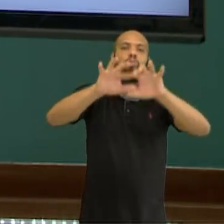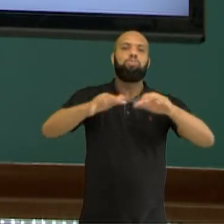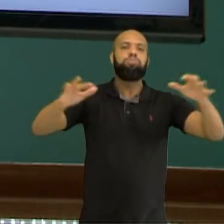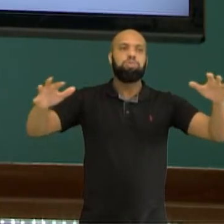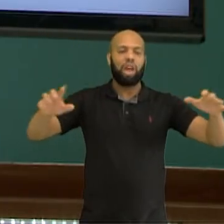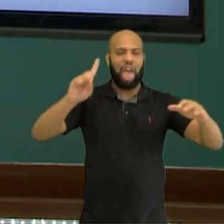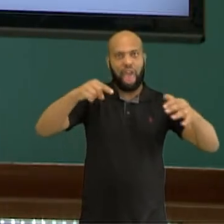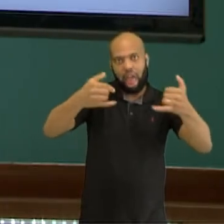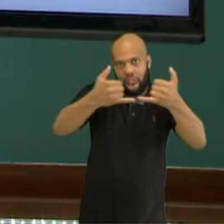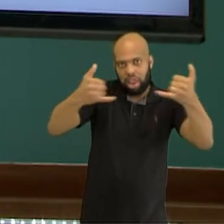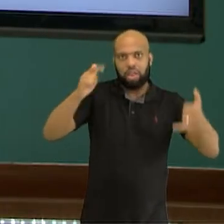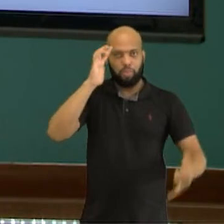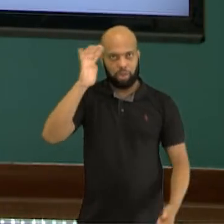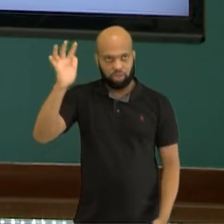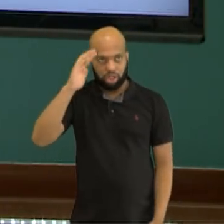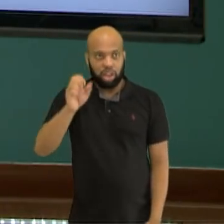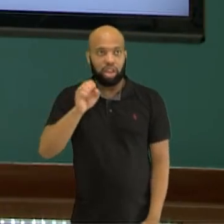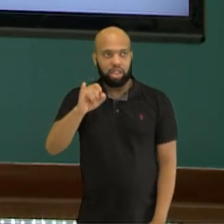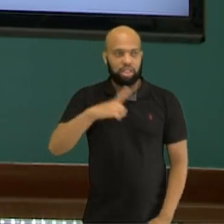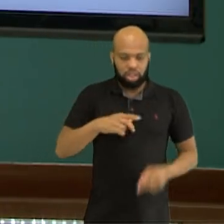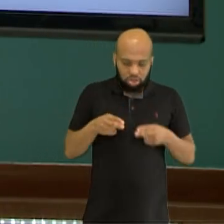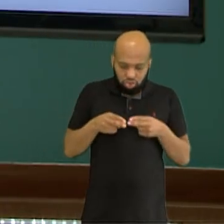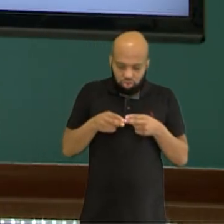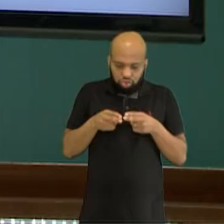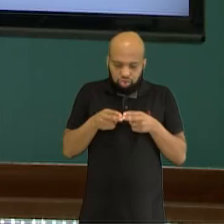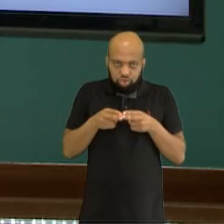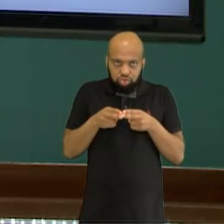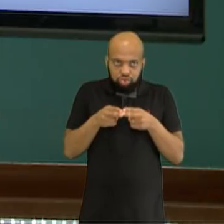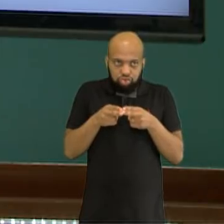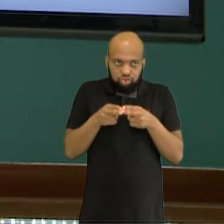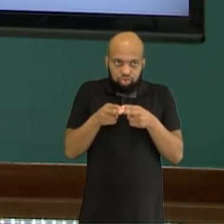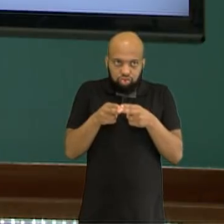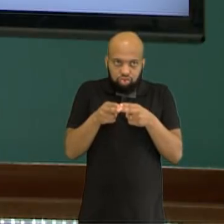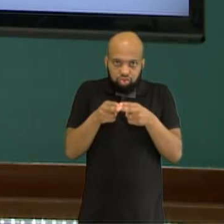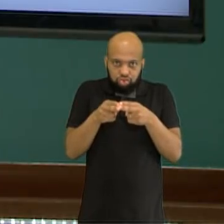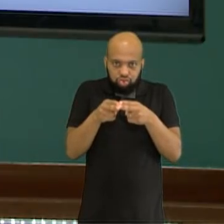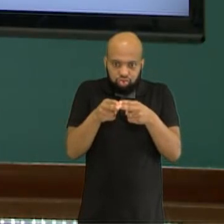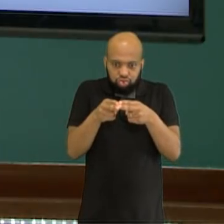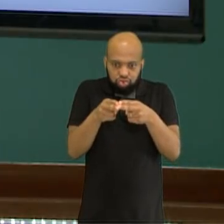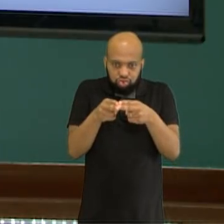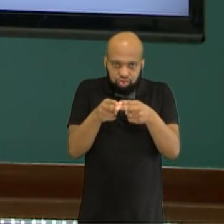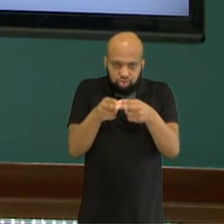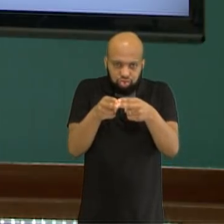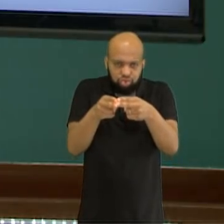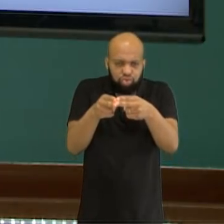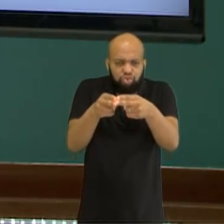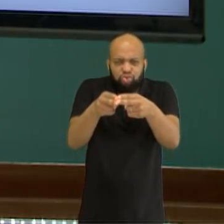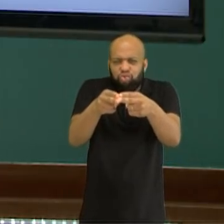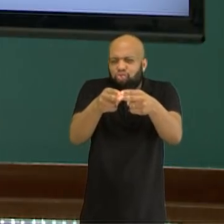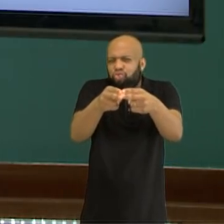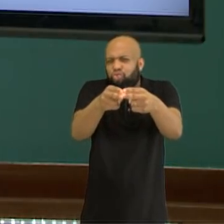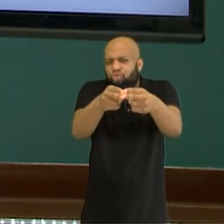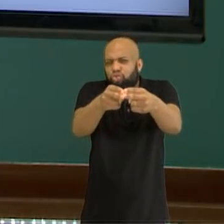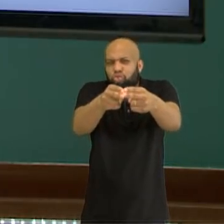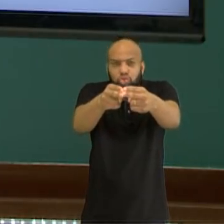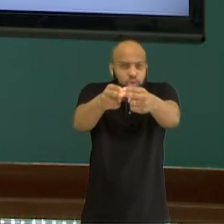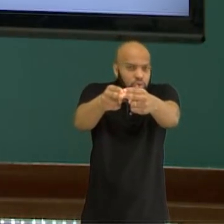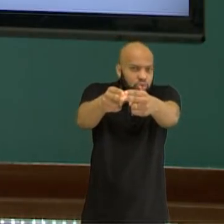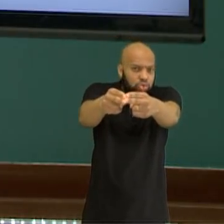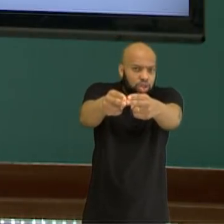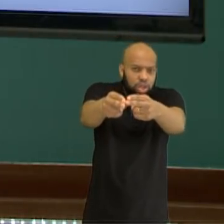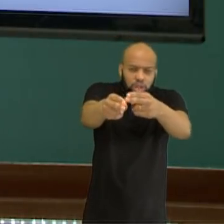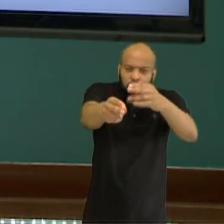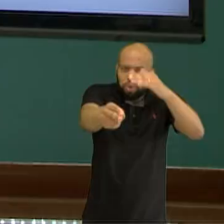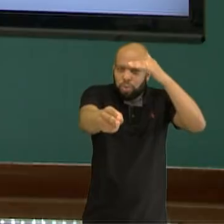eles vão se afastando da gente, lá na linha do horizonte, eles vão sumindo e existe e